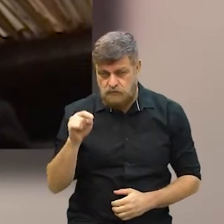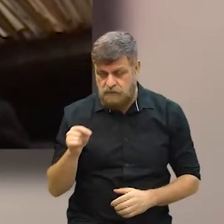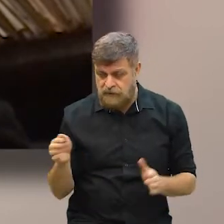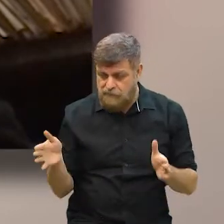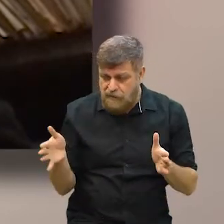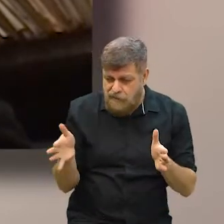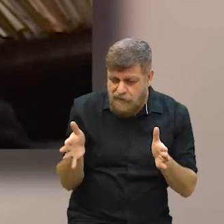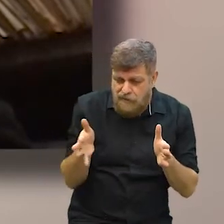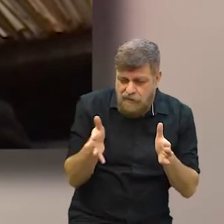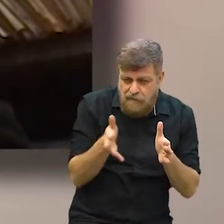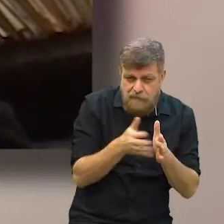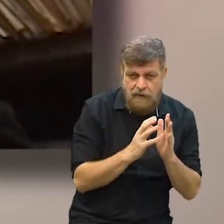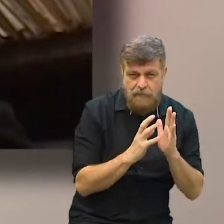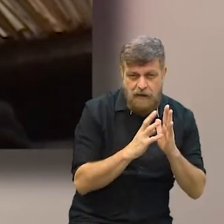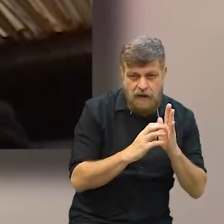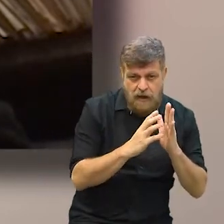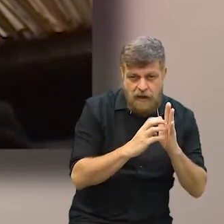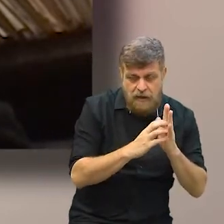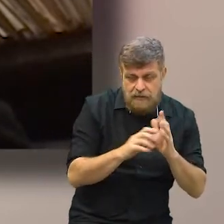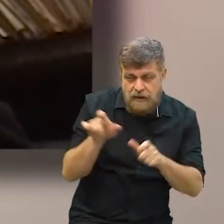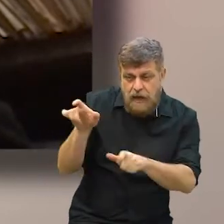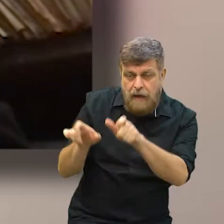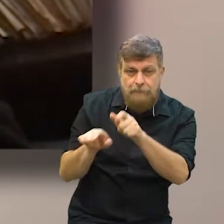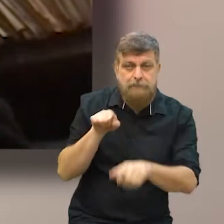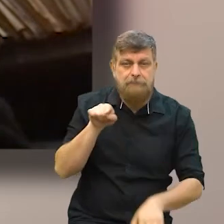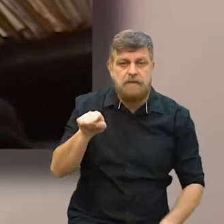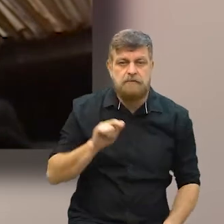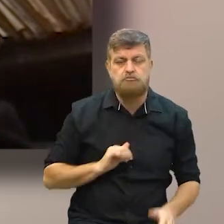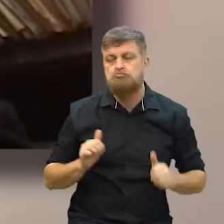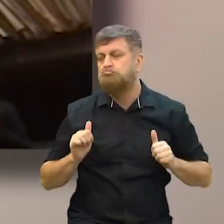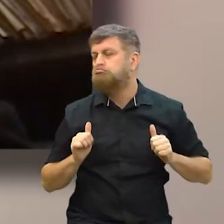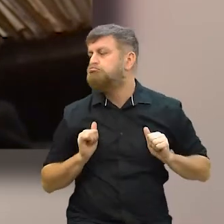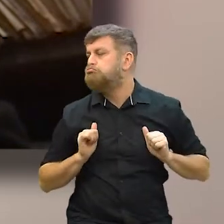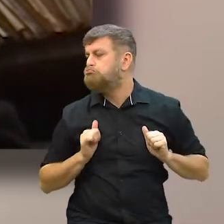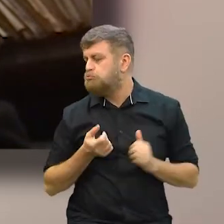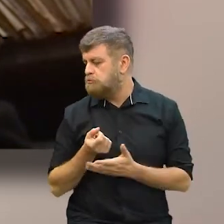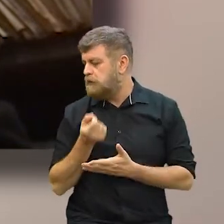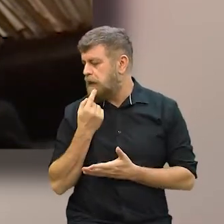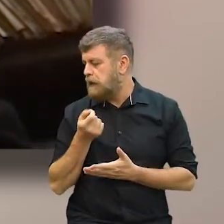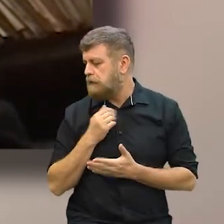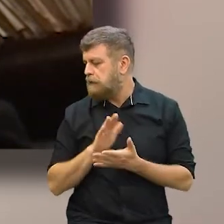evoluir para a AIDS aquelas pessoas que não